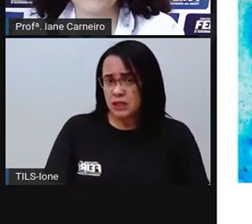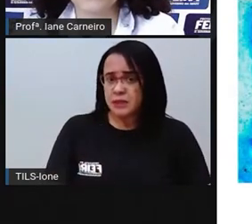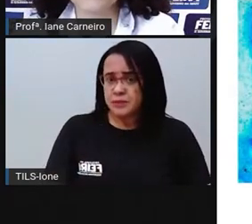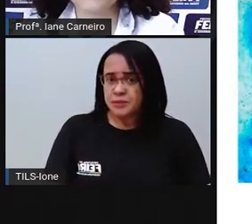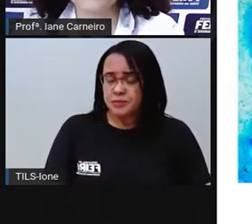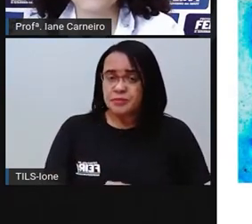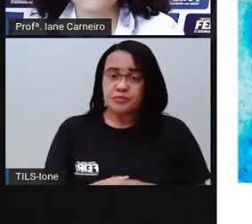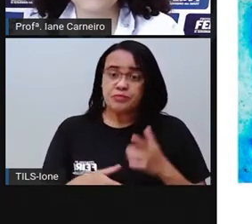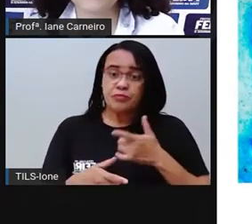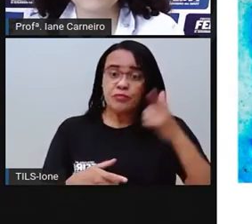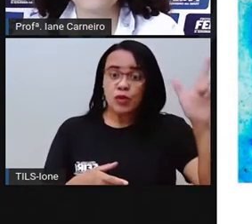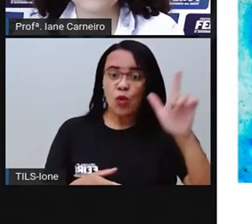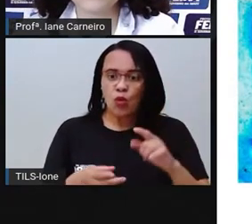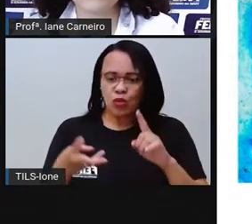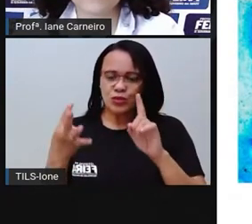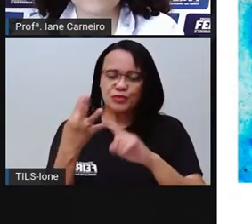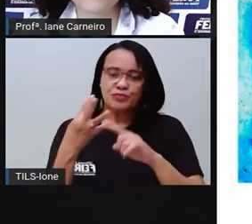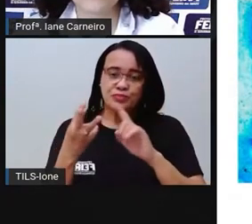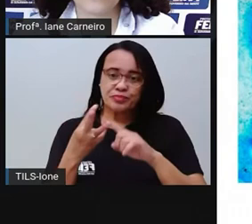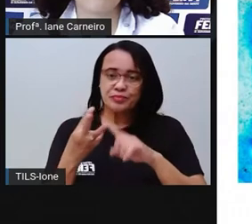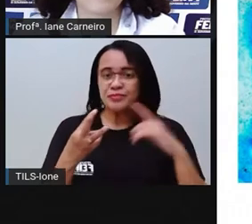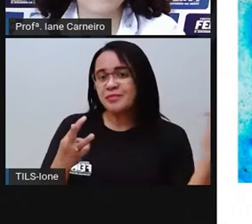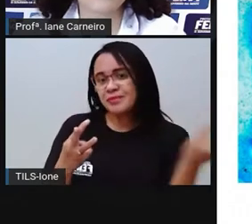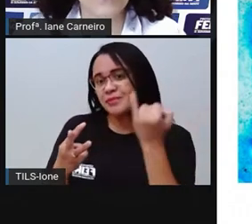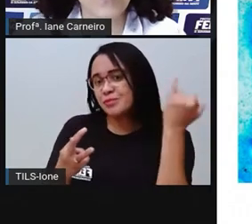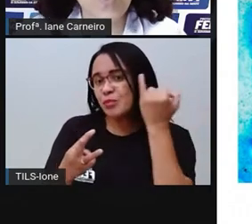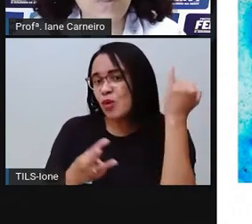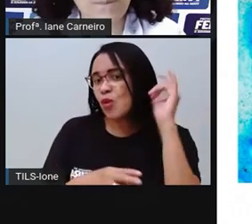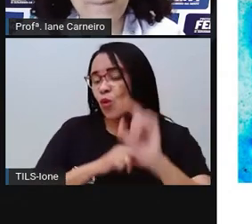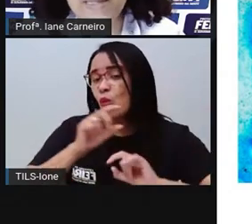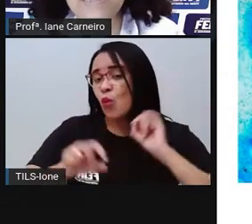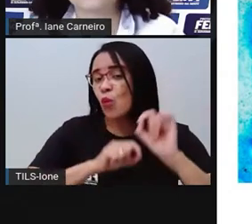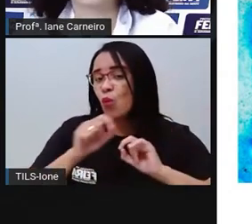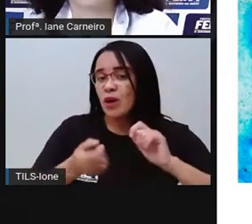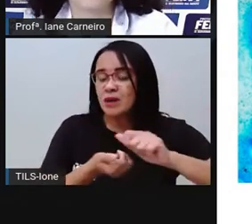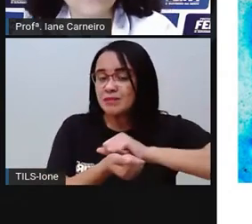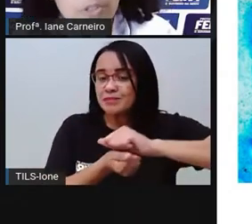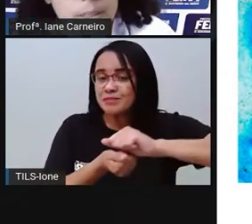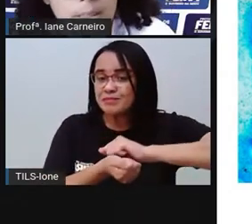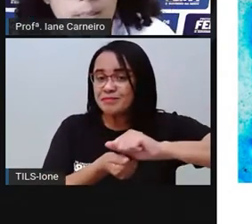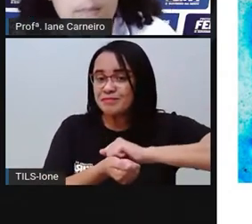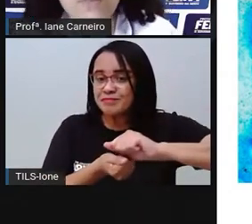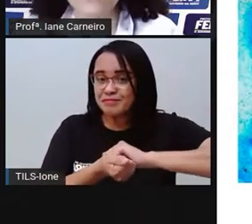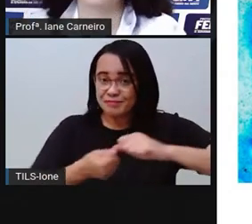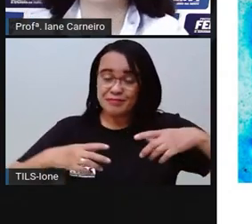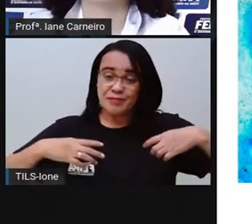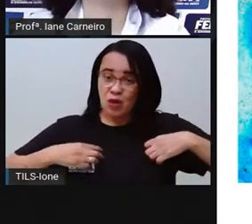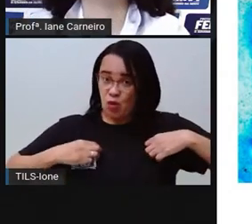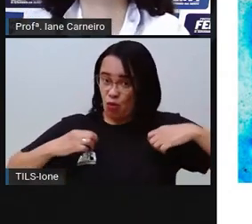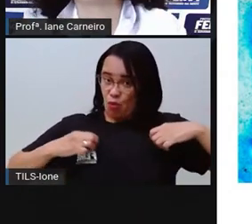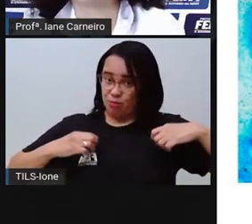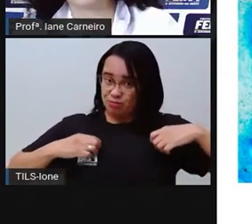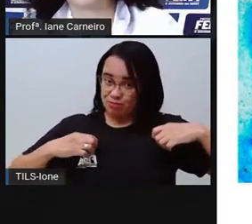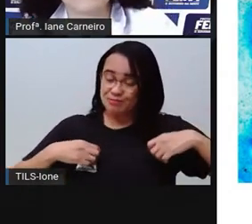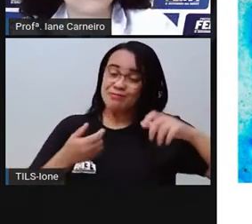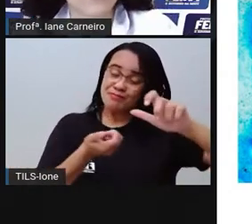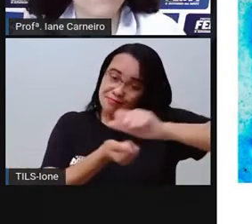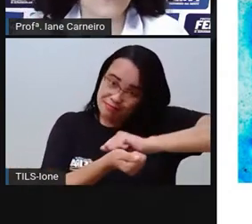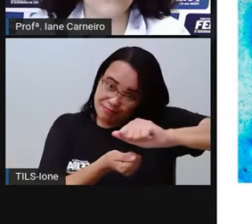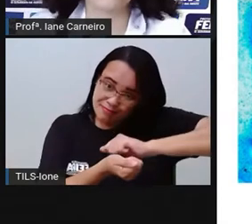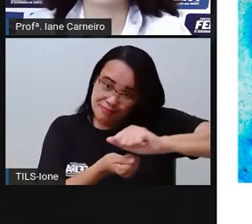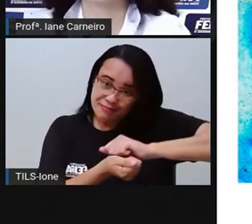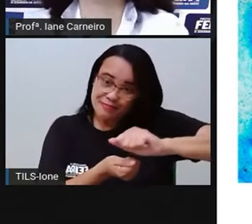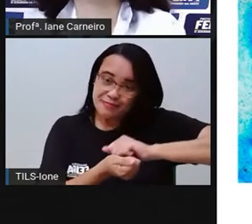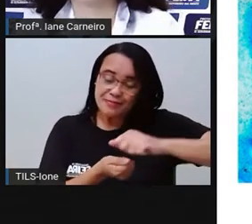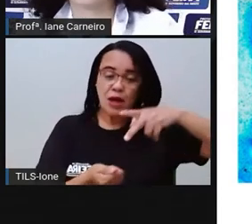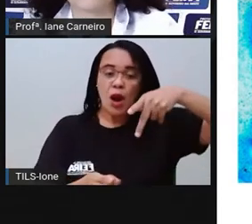higiene importante para a gente ter em nossa casa, ó, lavar as roupas. Então, é importante isso, né? Seja com sabão em